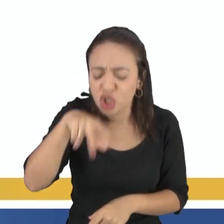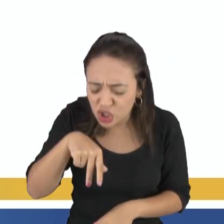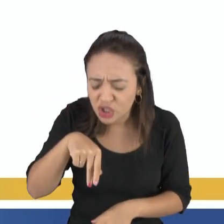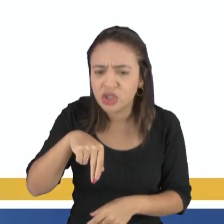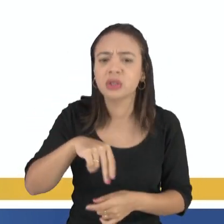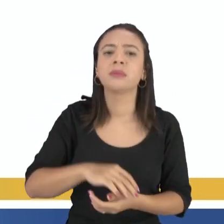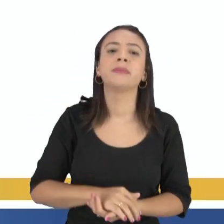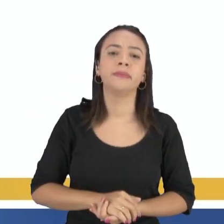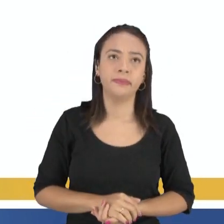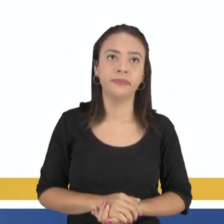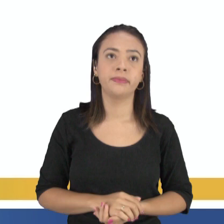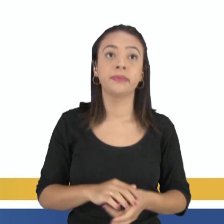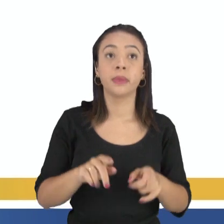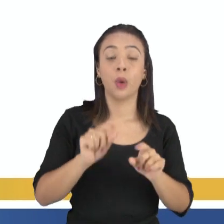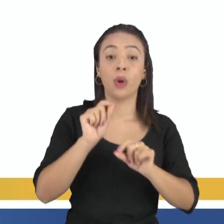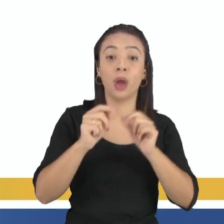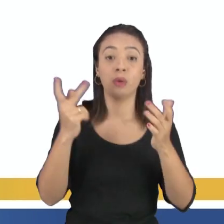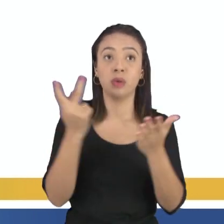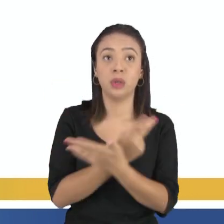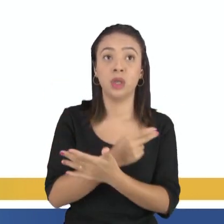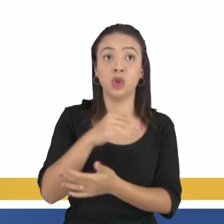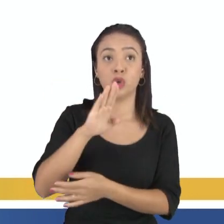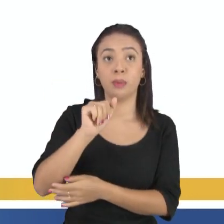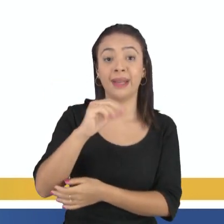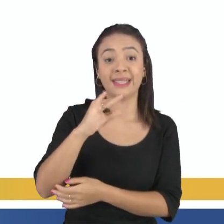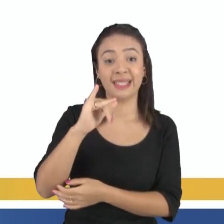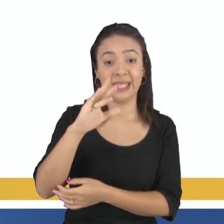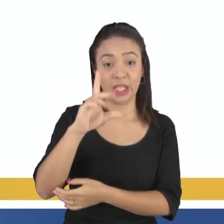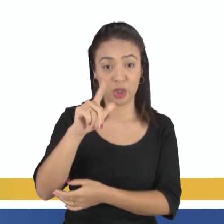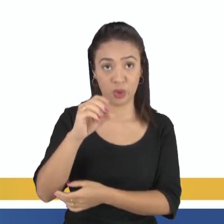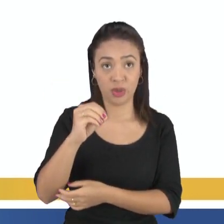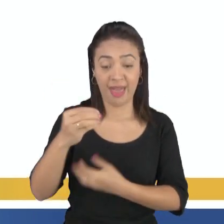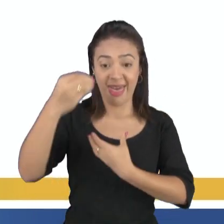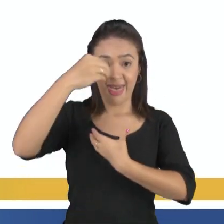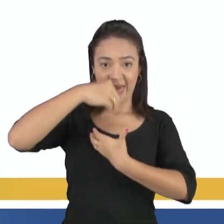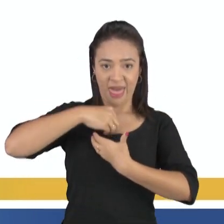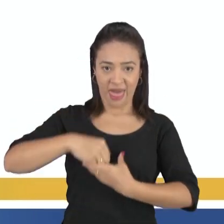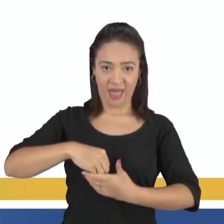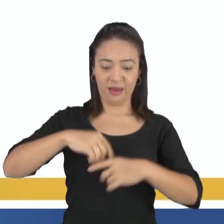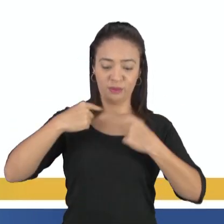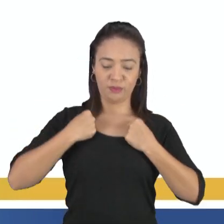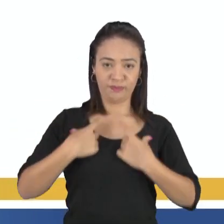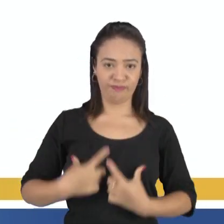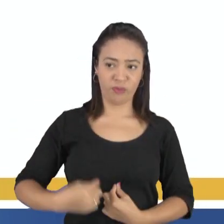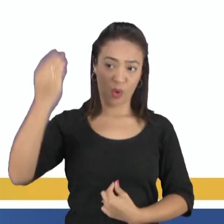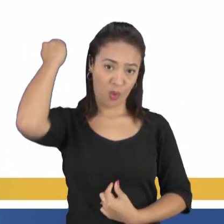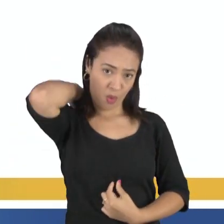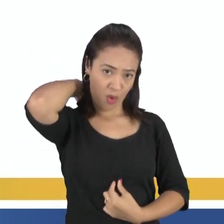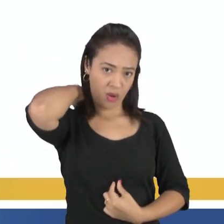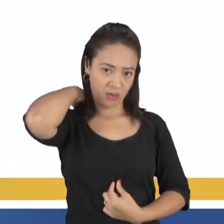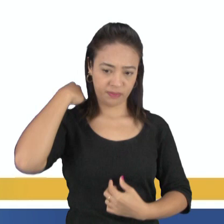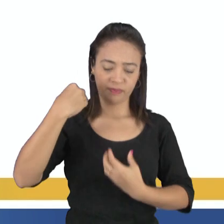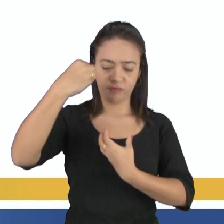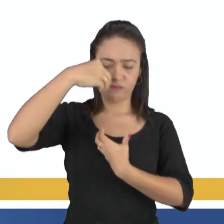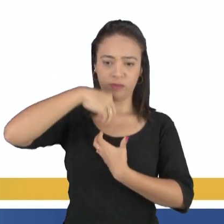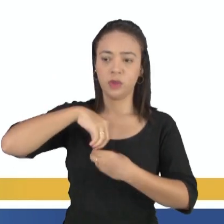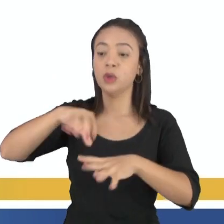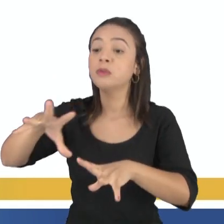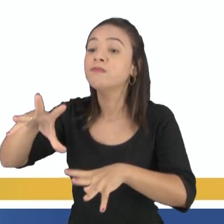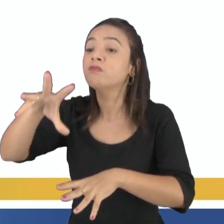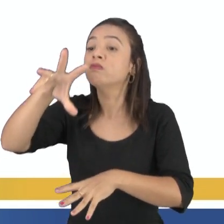né? Os bacilos de Koch atingem os alvéolos pulmonares das pessoas, né, através da respiração,